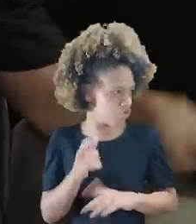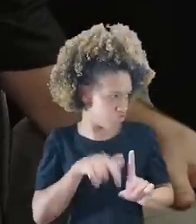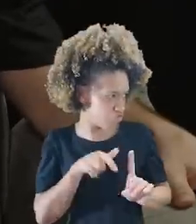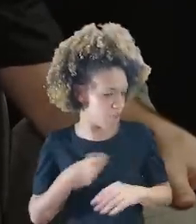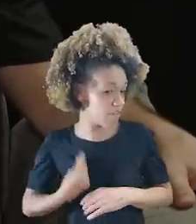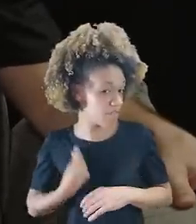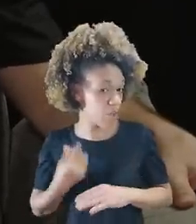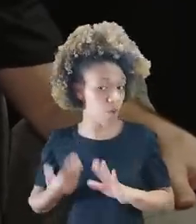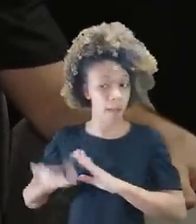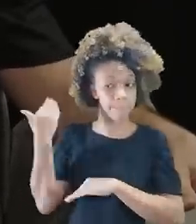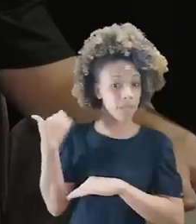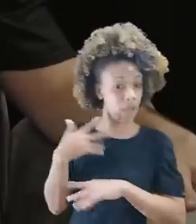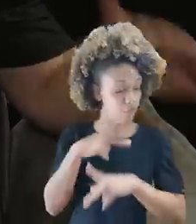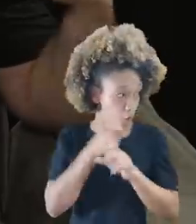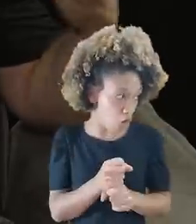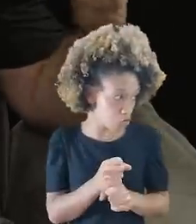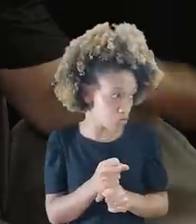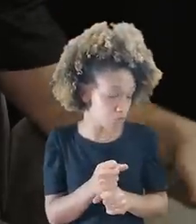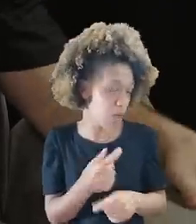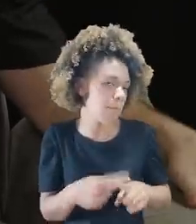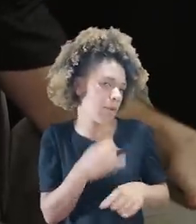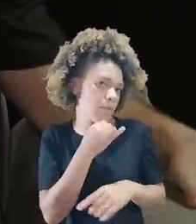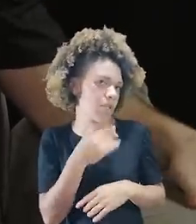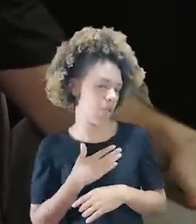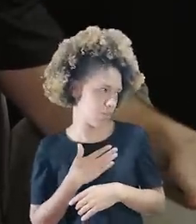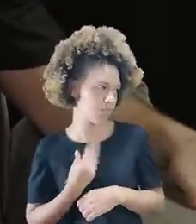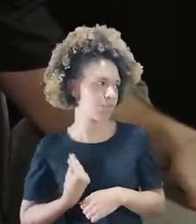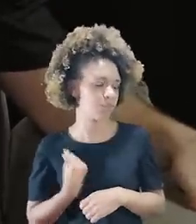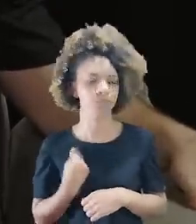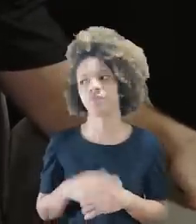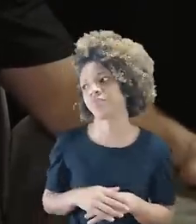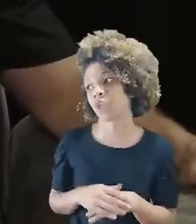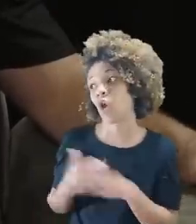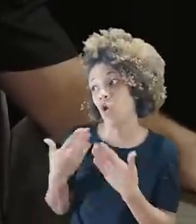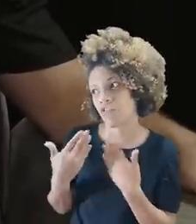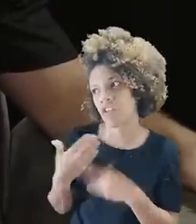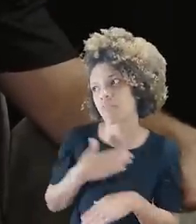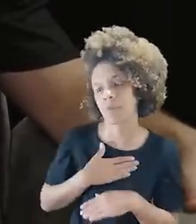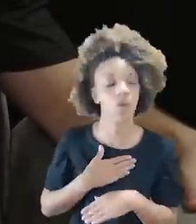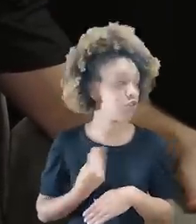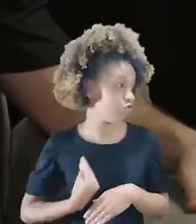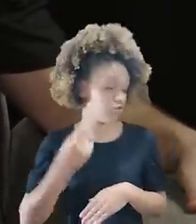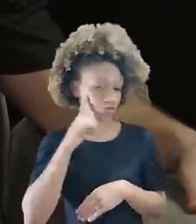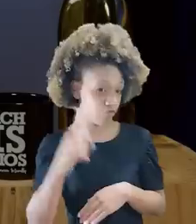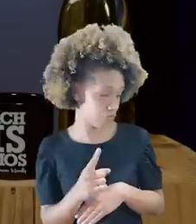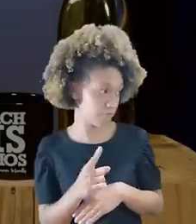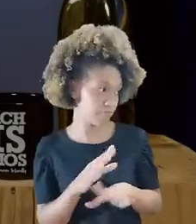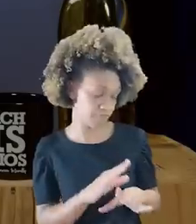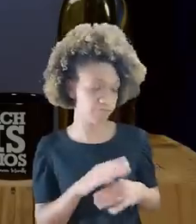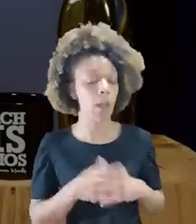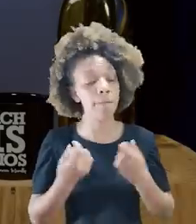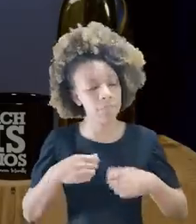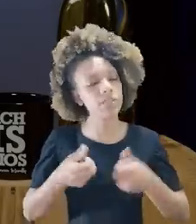falar isso 90% eu criei aqui mas é mais da metade do Brasil que tá famoso tá bugado da cabeça tá